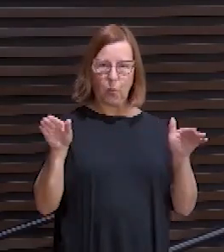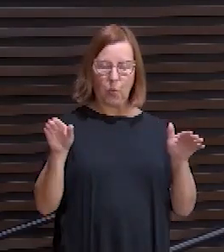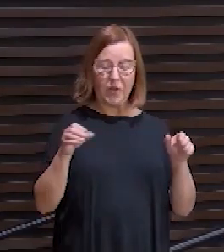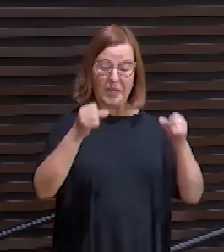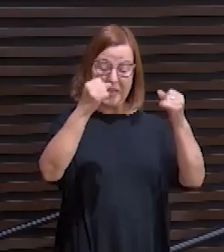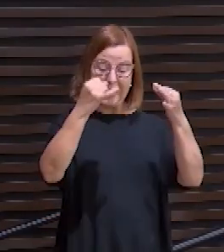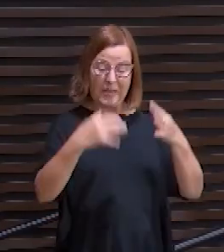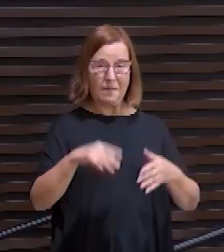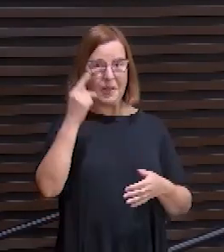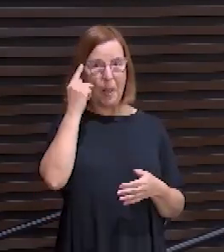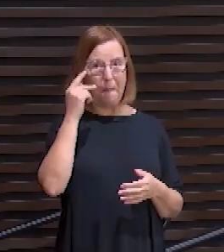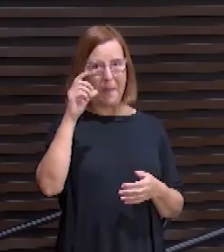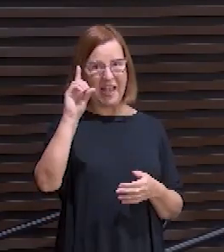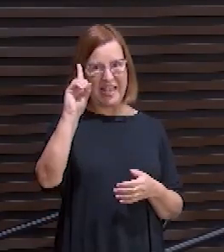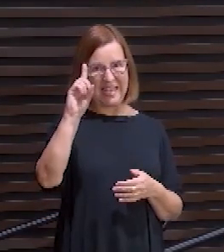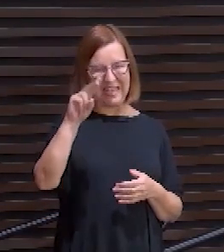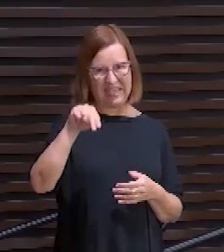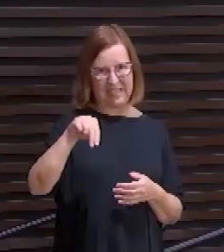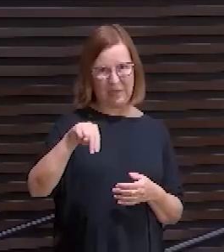Daniel.